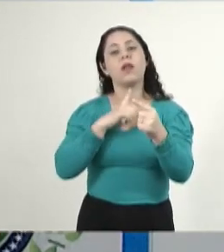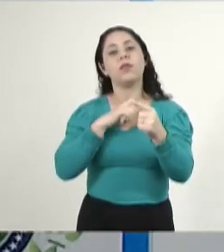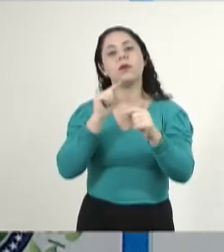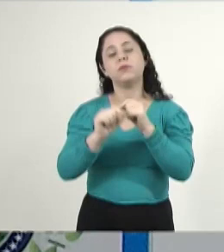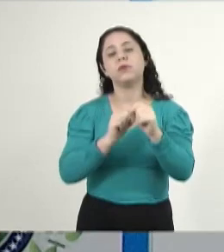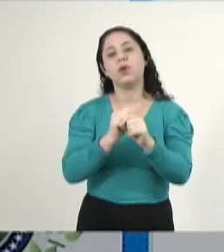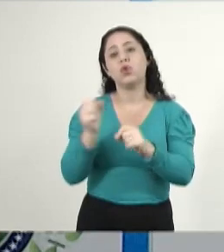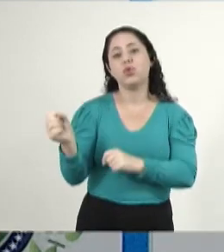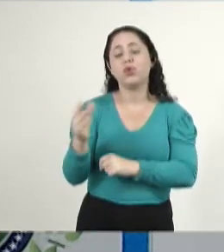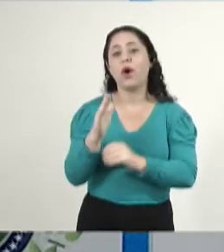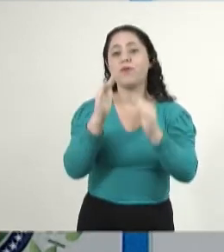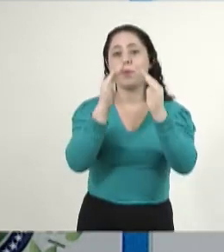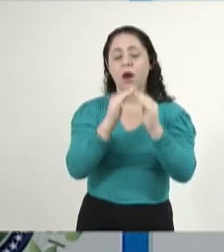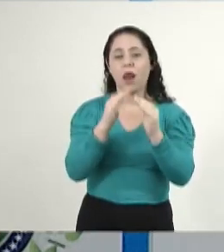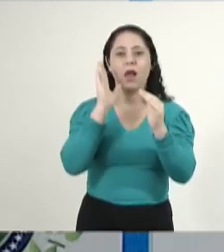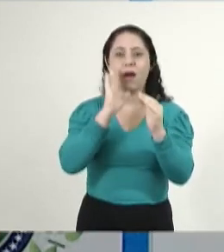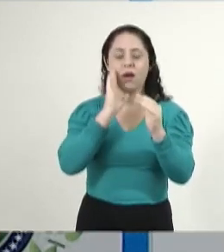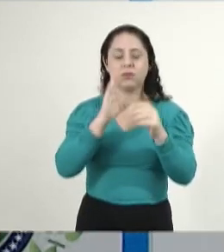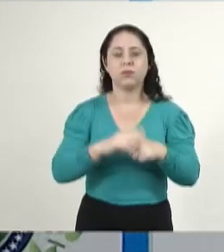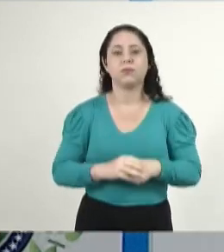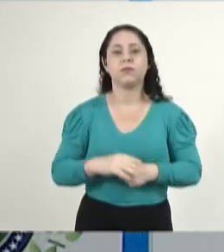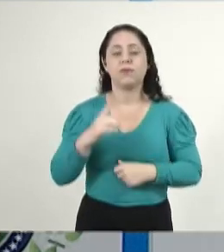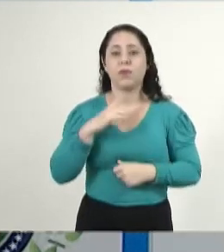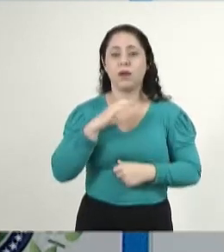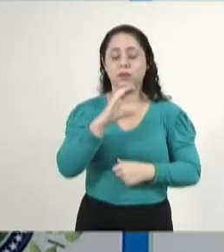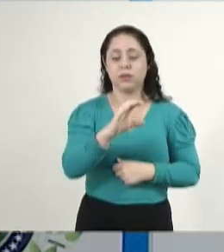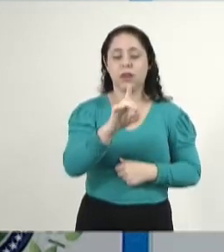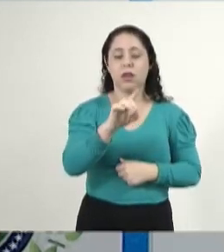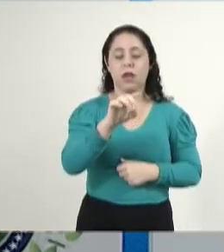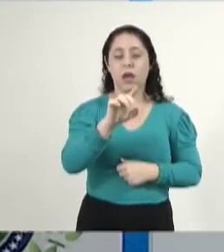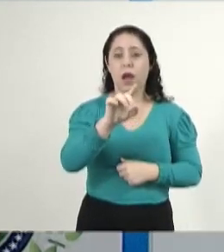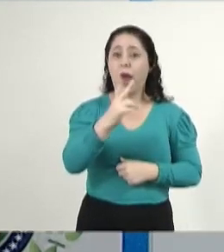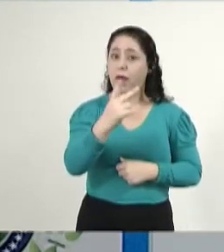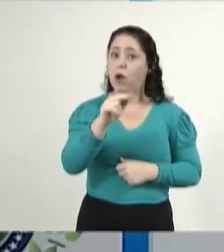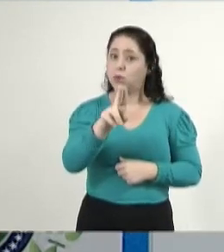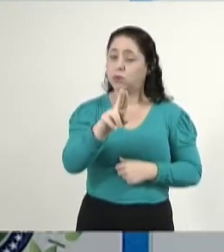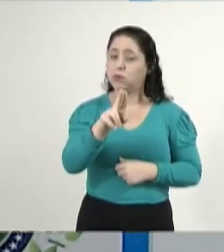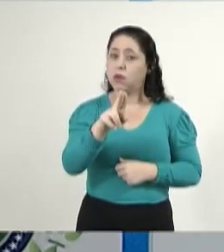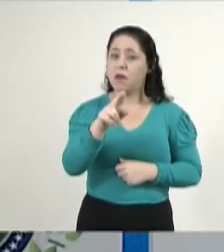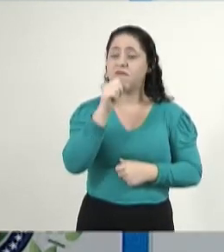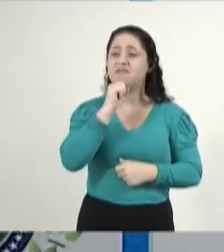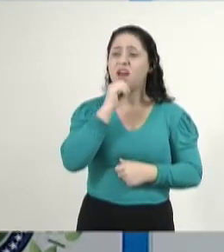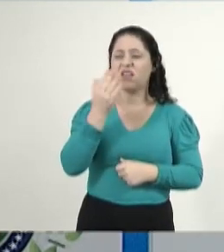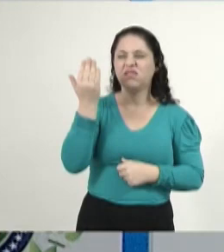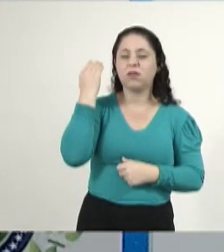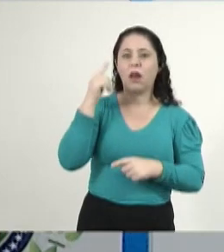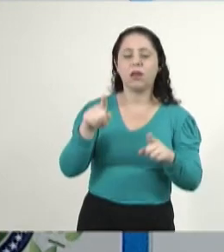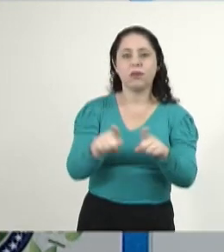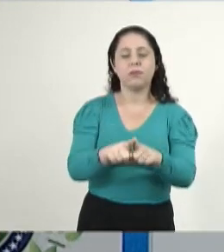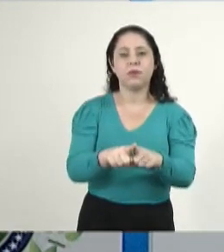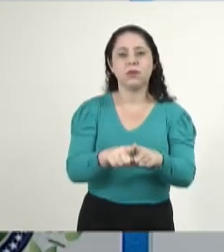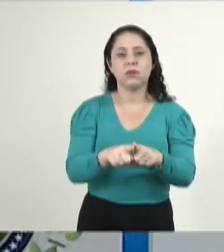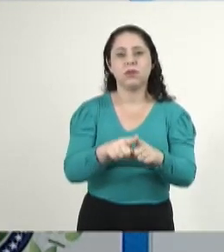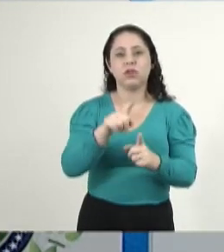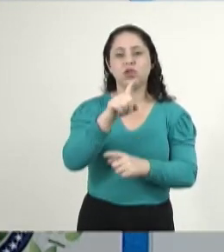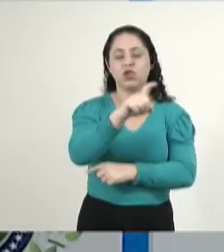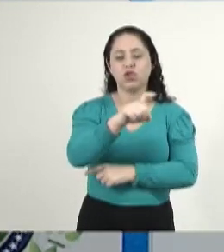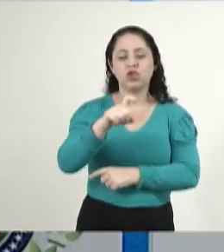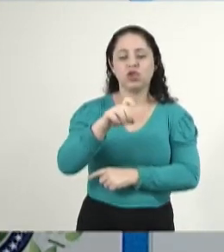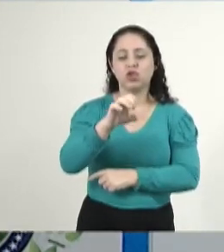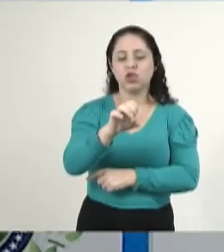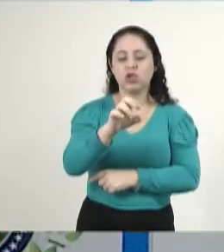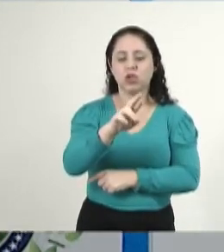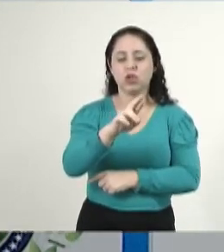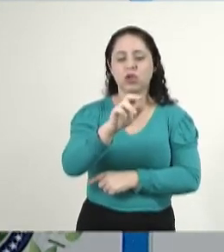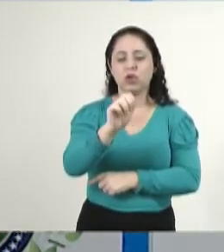contemplados nesse novo Morar Legal. Entre eles, o CDHU, que é um pouco mais antigo, né? O programa Cherogami, que